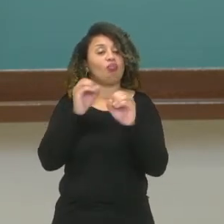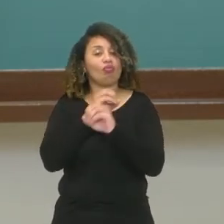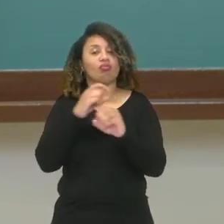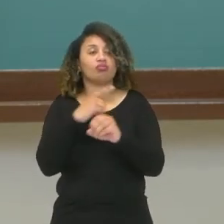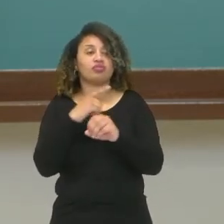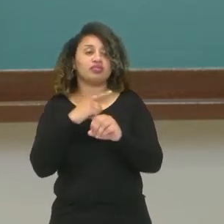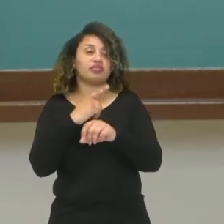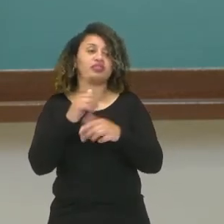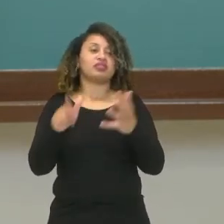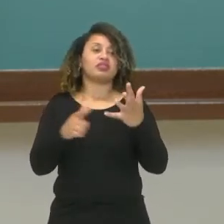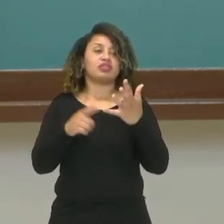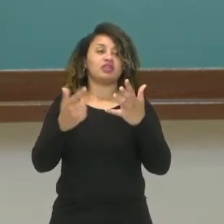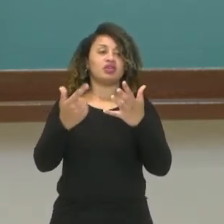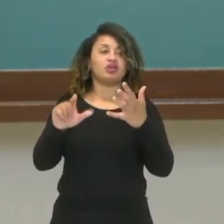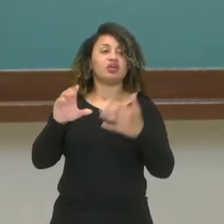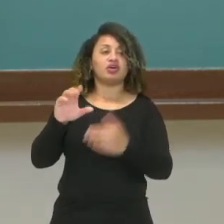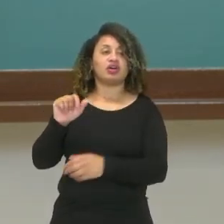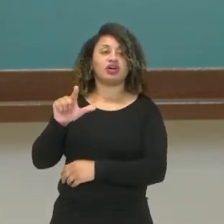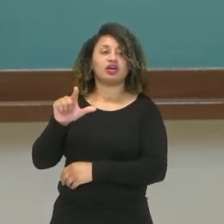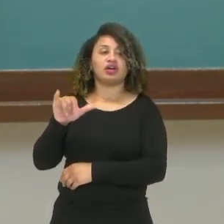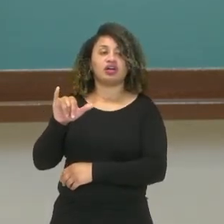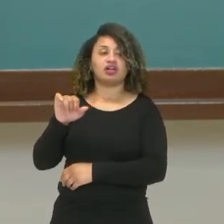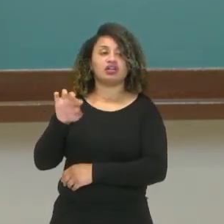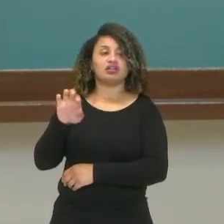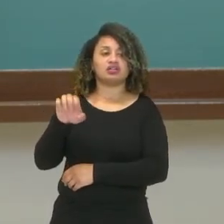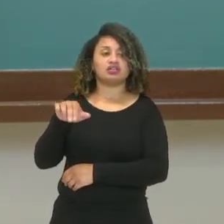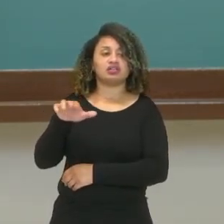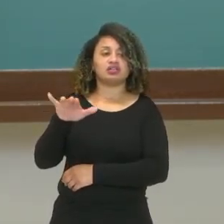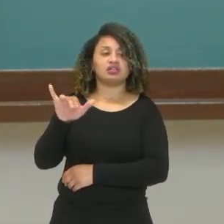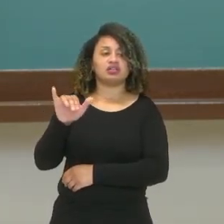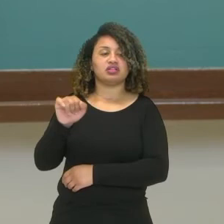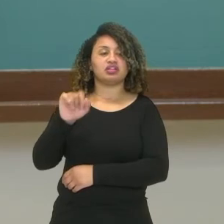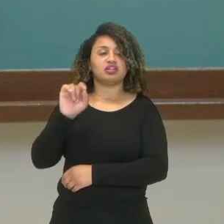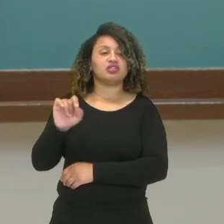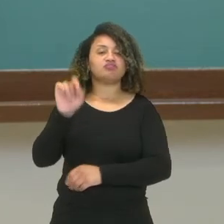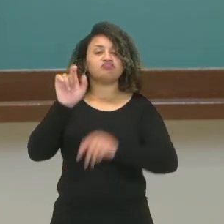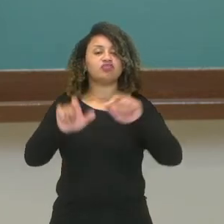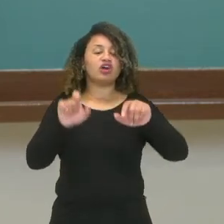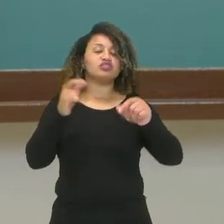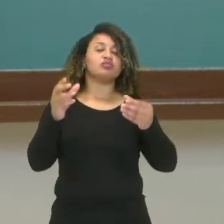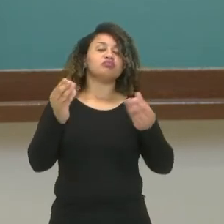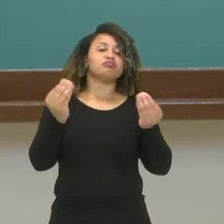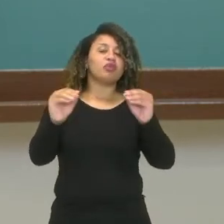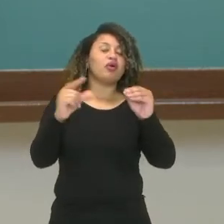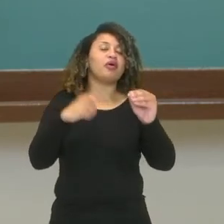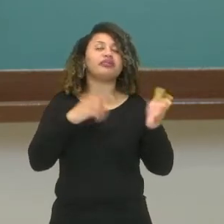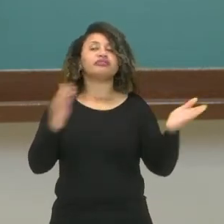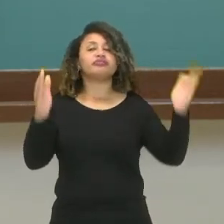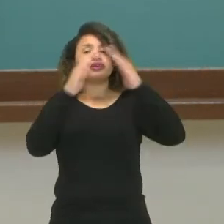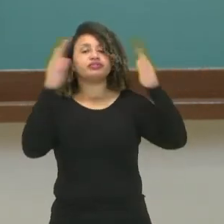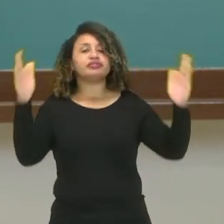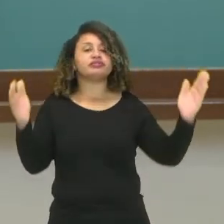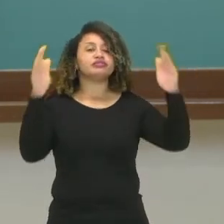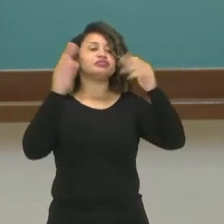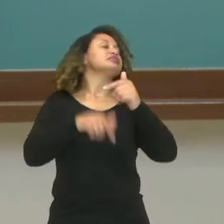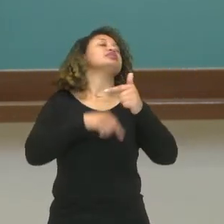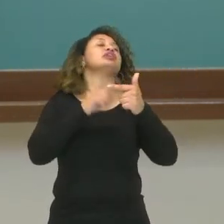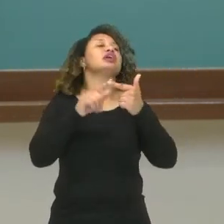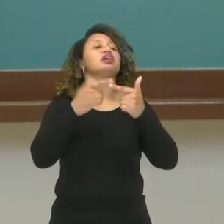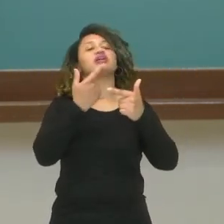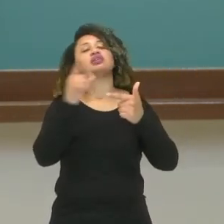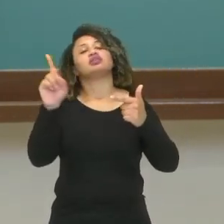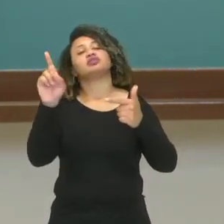a calistenia, né? O que é a calistenia? Calistenia a gente pode colocar aqui, por exemplo, polichinelo, né? A gente pode colocar